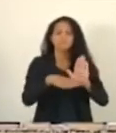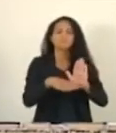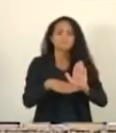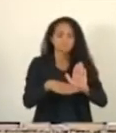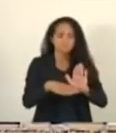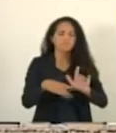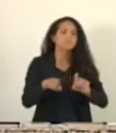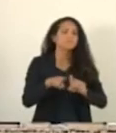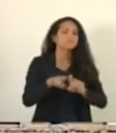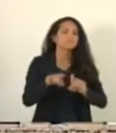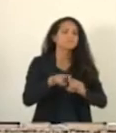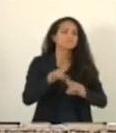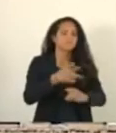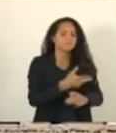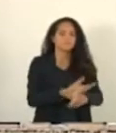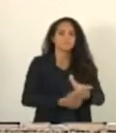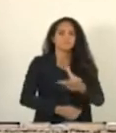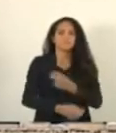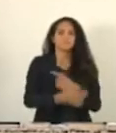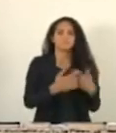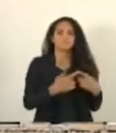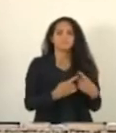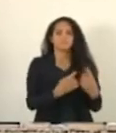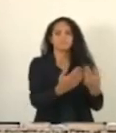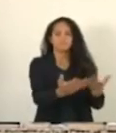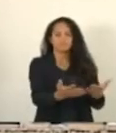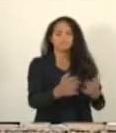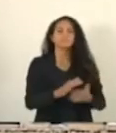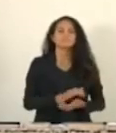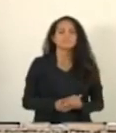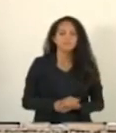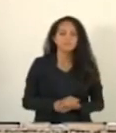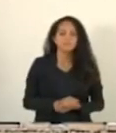sangue, publicado no DPL